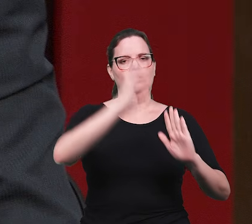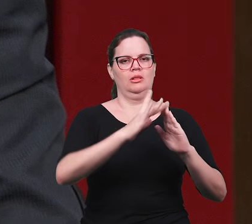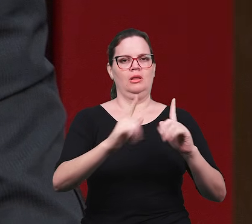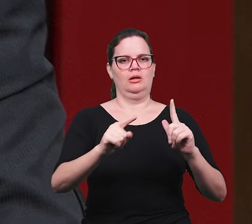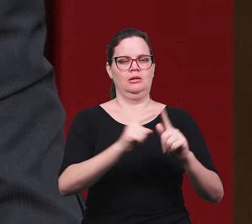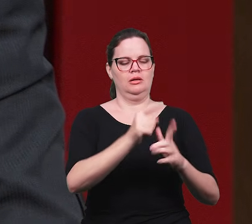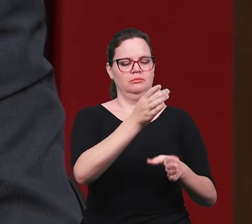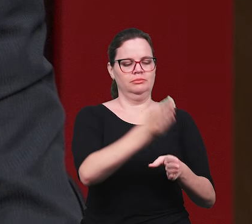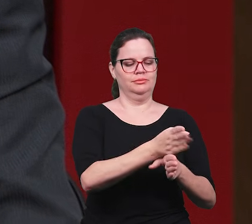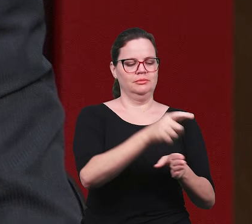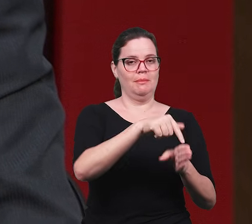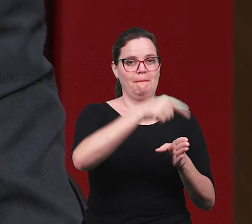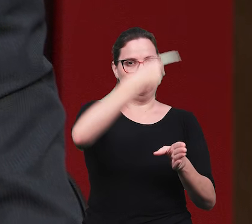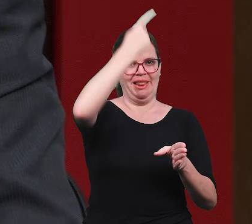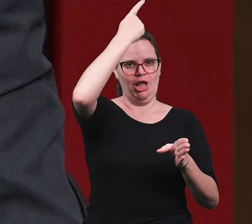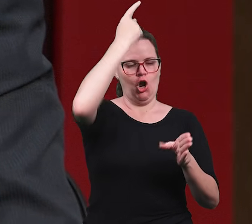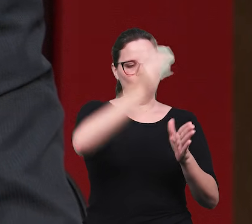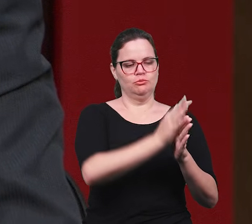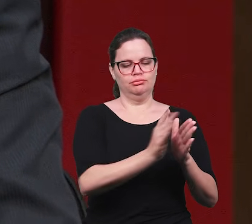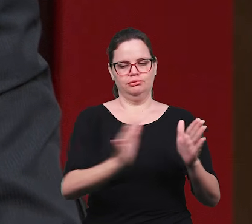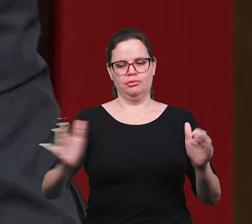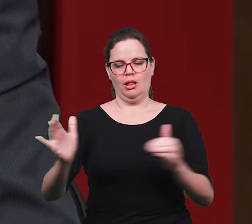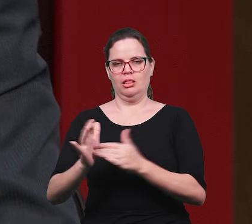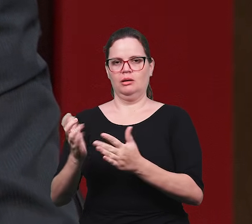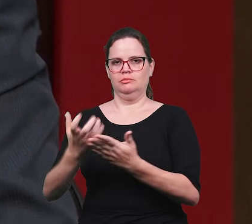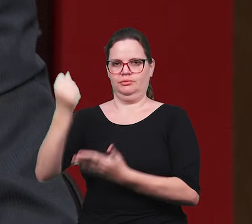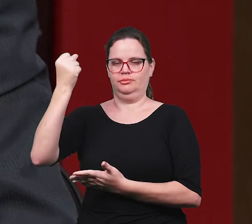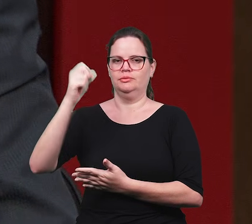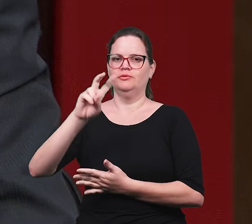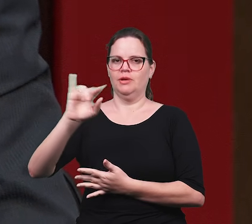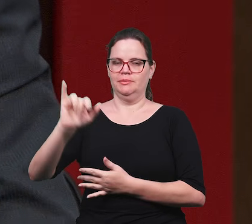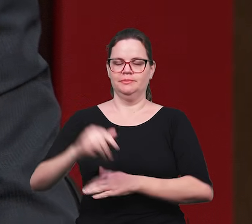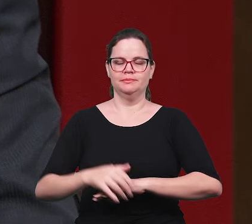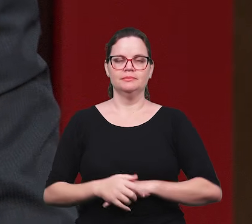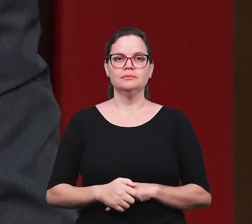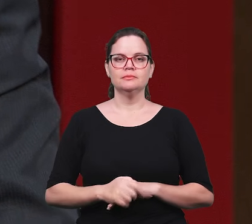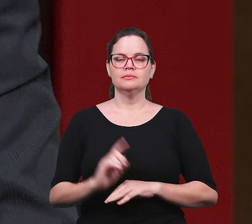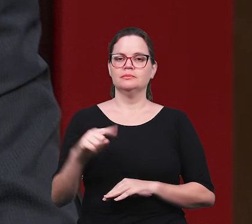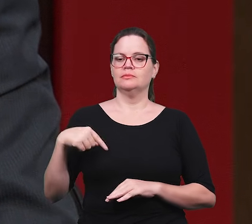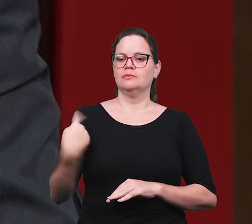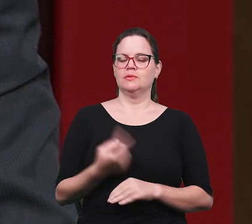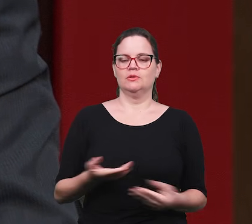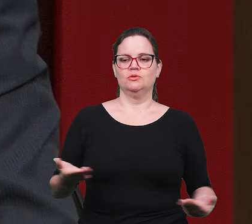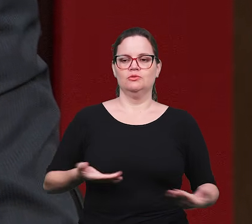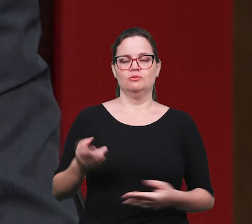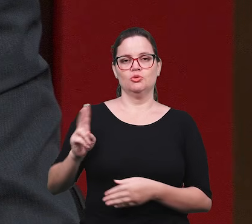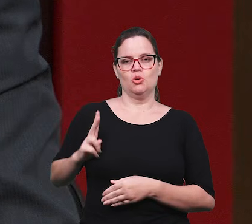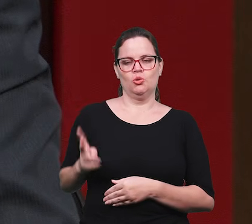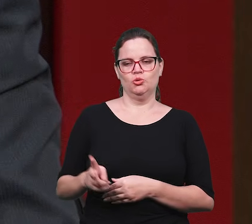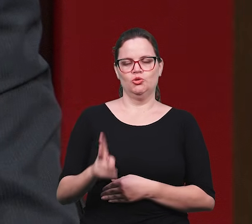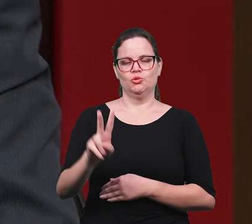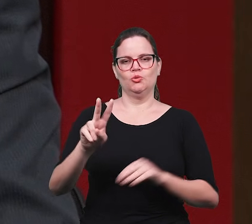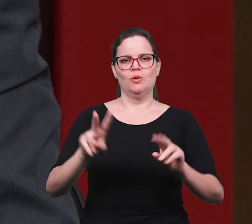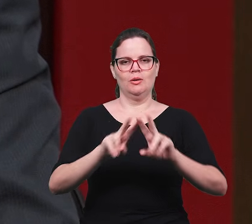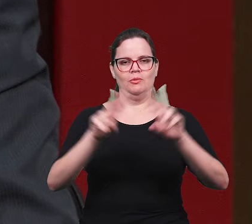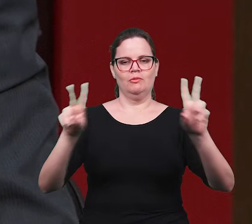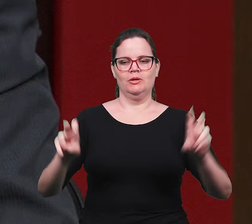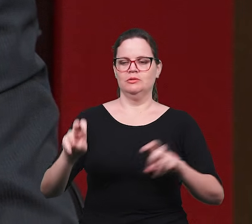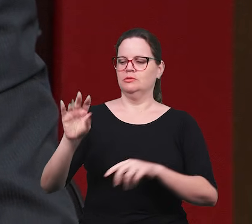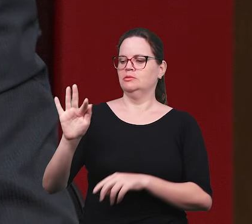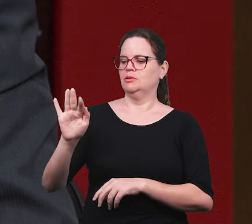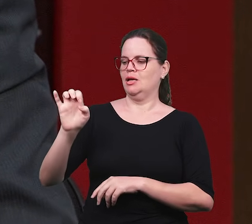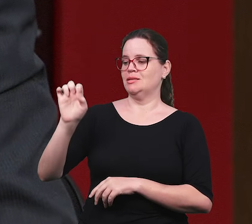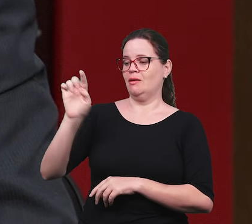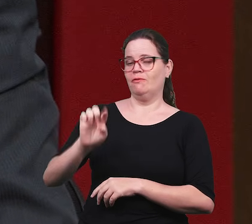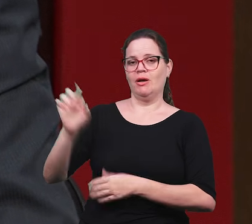de Pentecostes até a volta do Senhor Jesus. E hoje permaneceremos falando a respeito desta